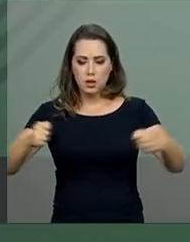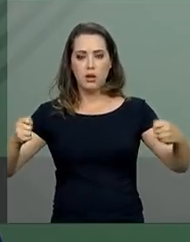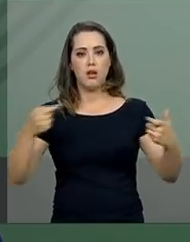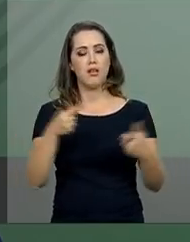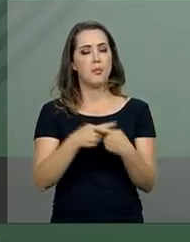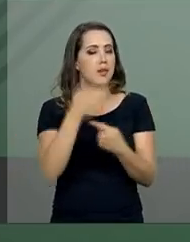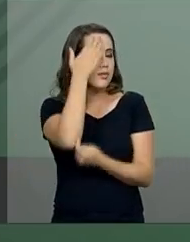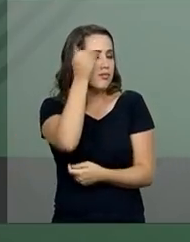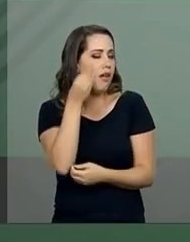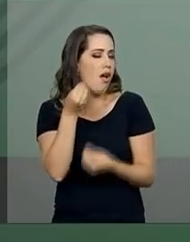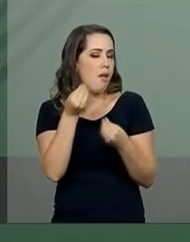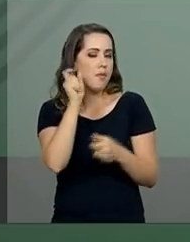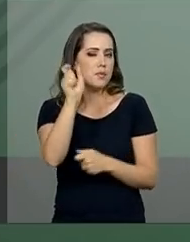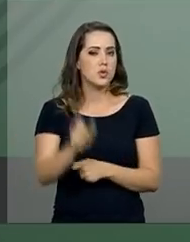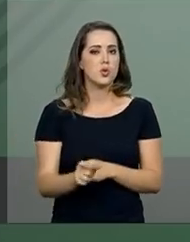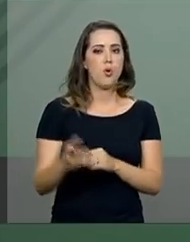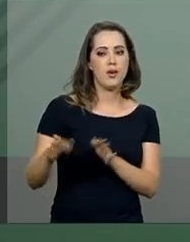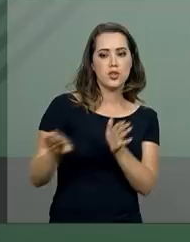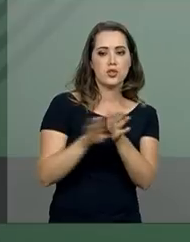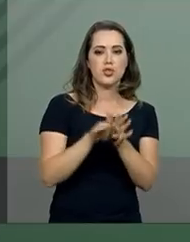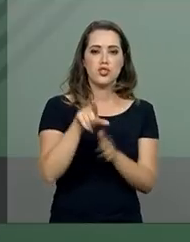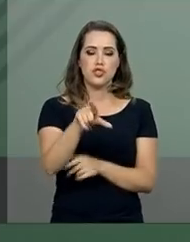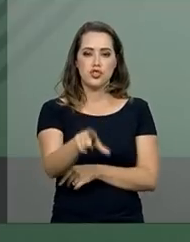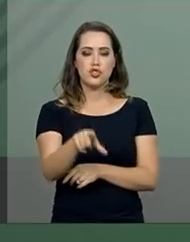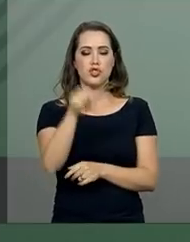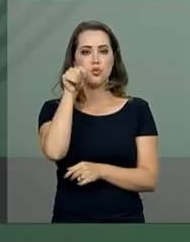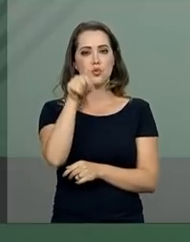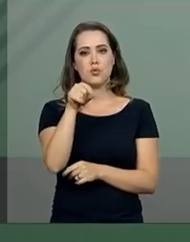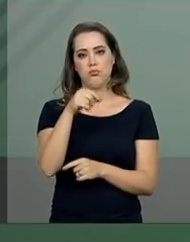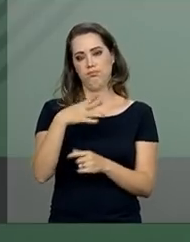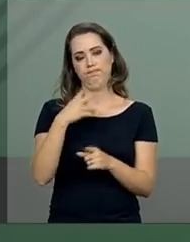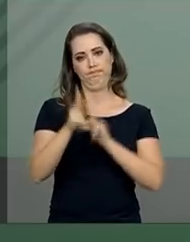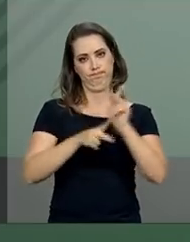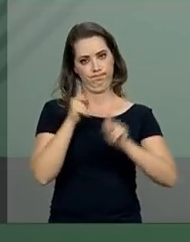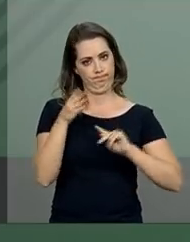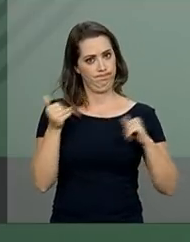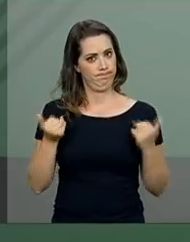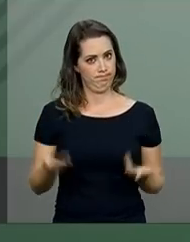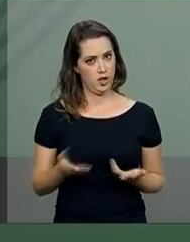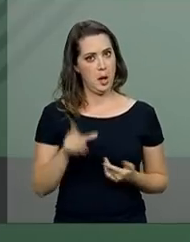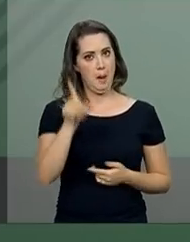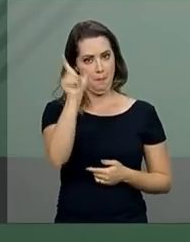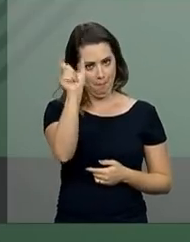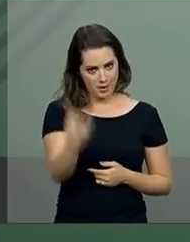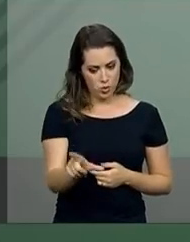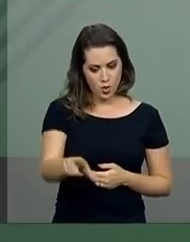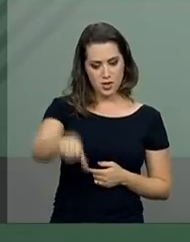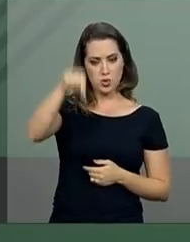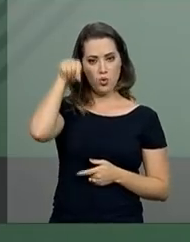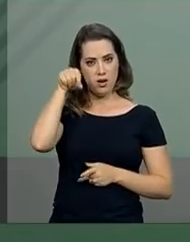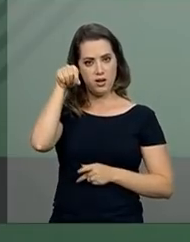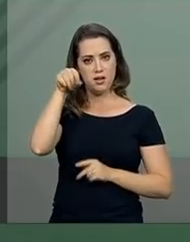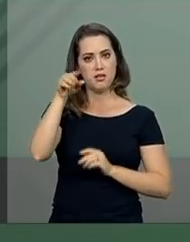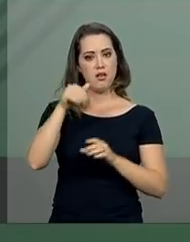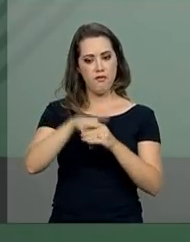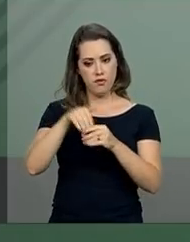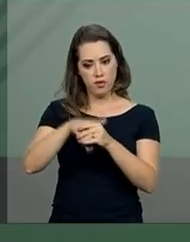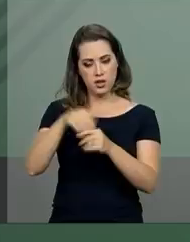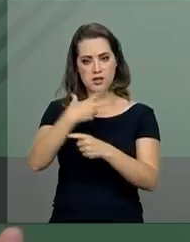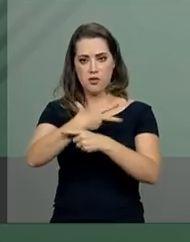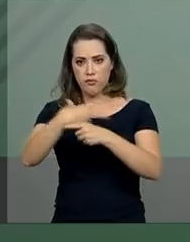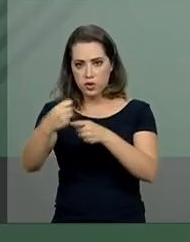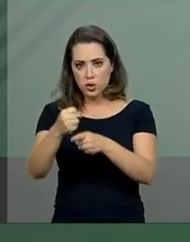você não sabe quem vai vir a ser o eleito e aquele que for eleito e uma vez eleito ele